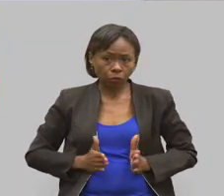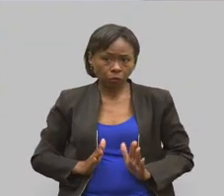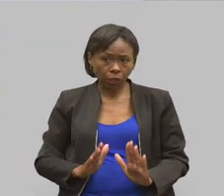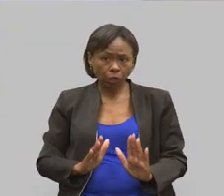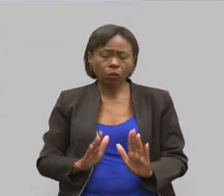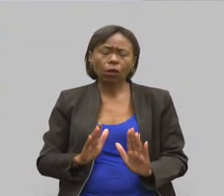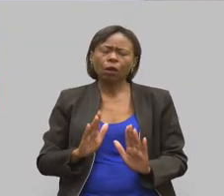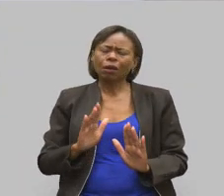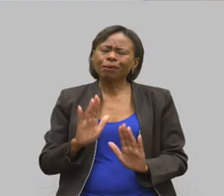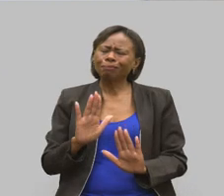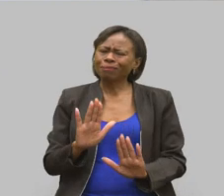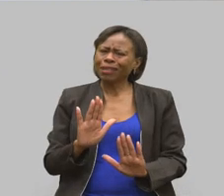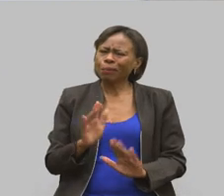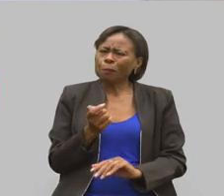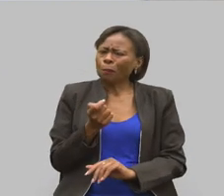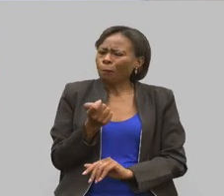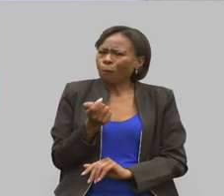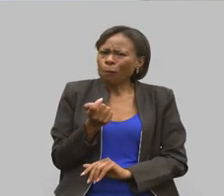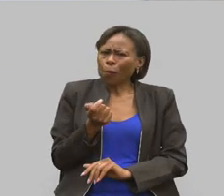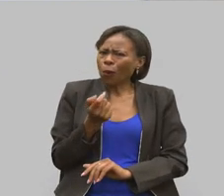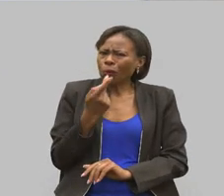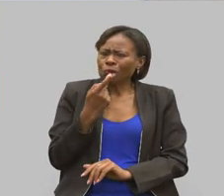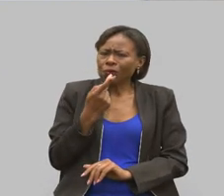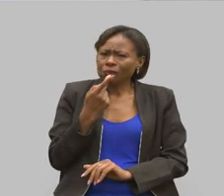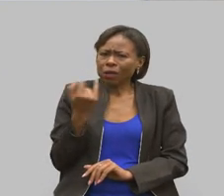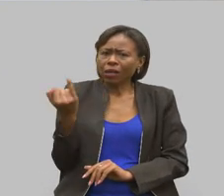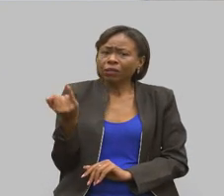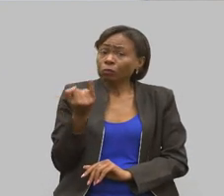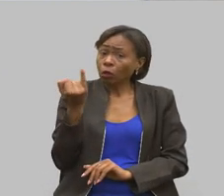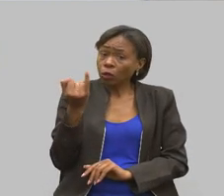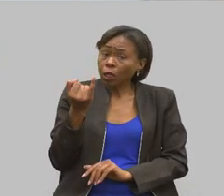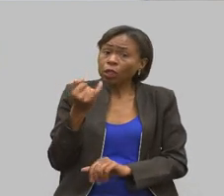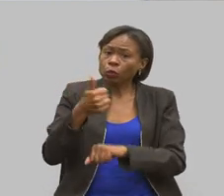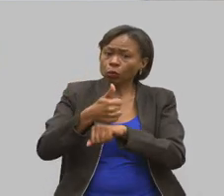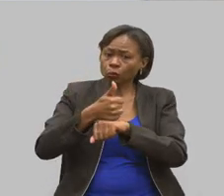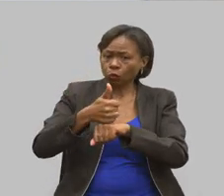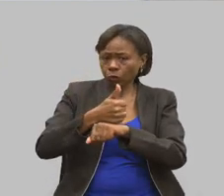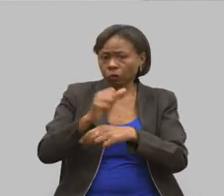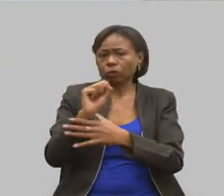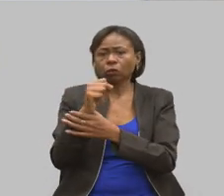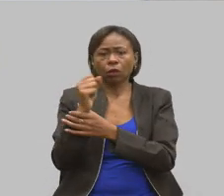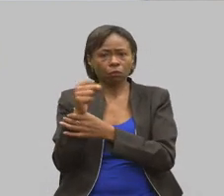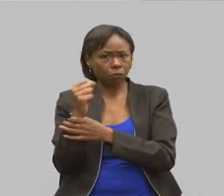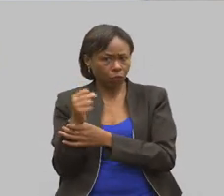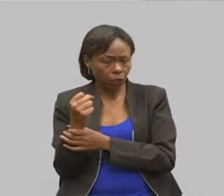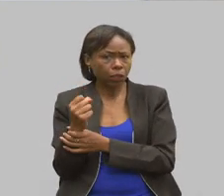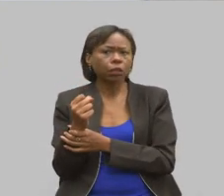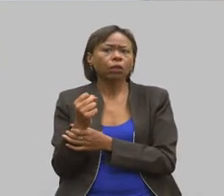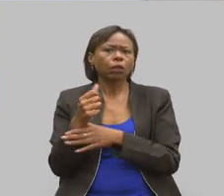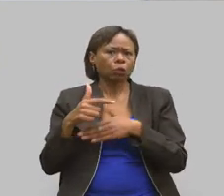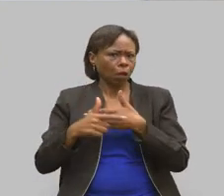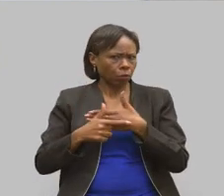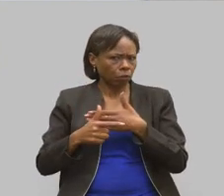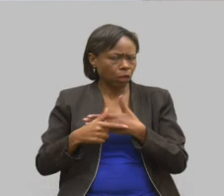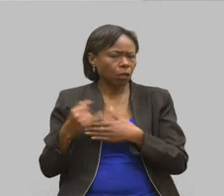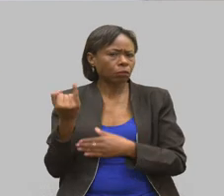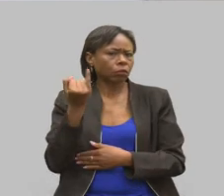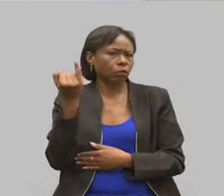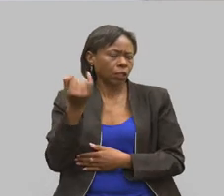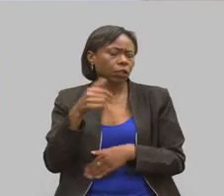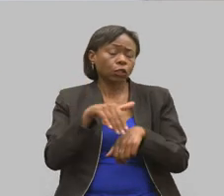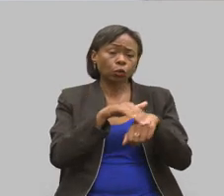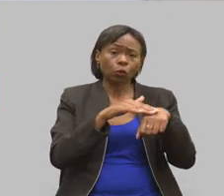Eh do papel e do da importância do fisioterapeuta nesse caso a gente tem aí vem conversando com a Assembleia com o governo com com